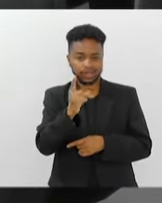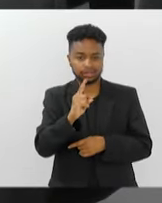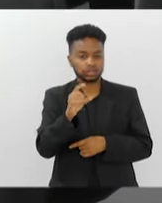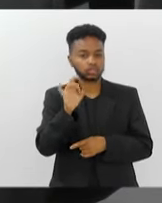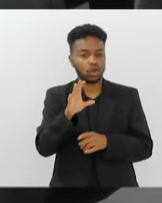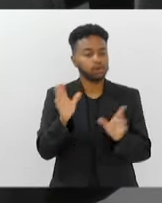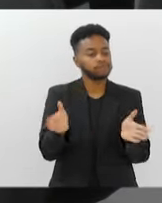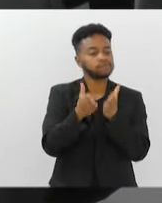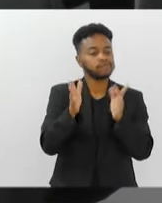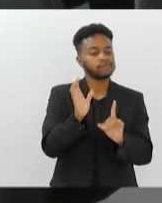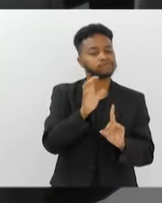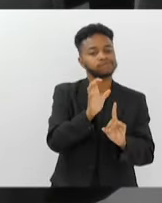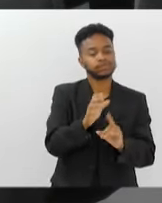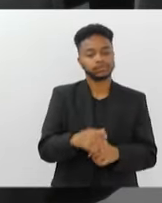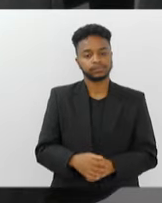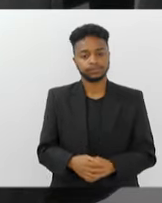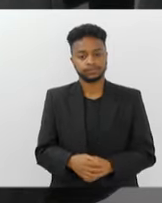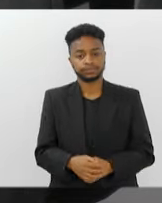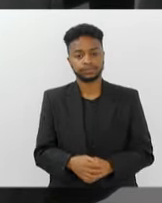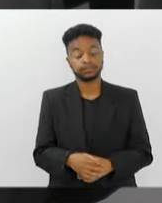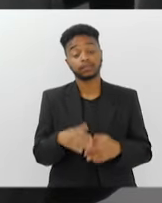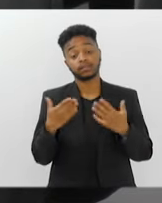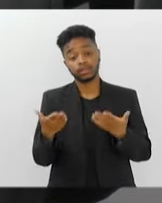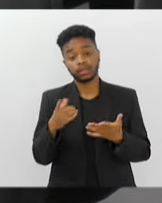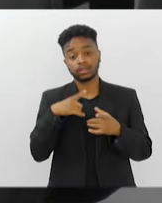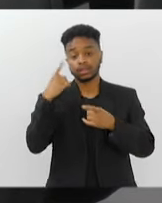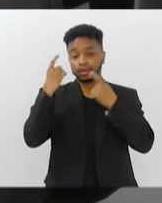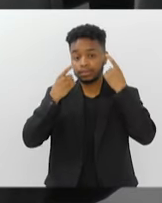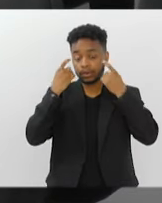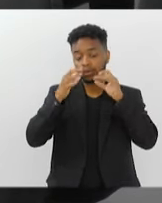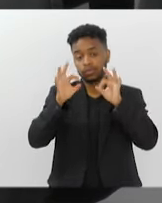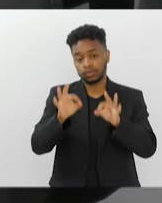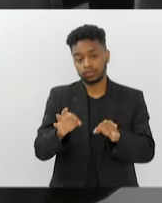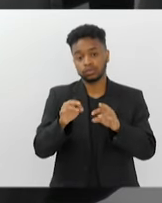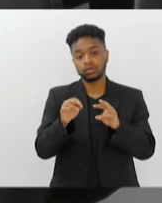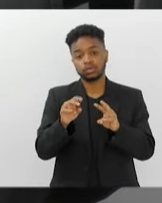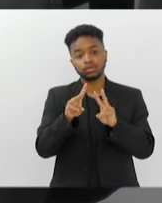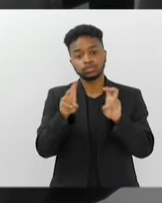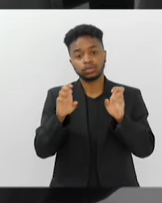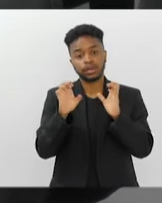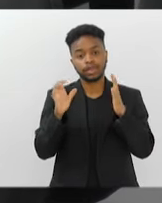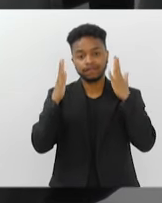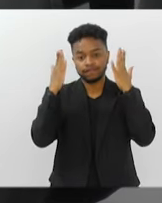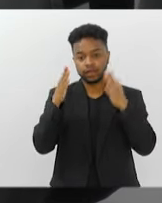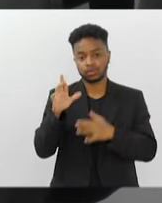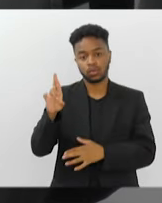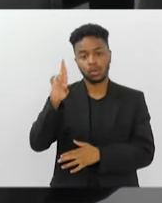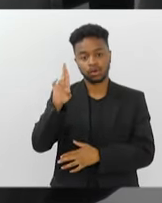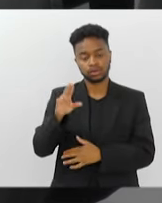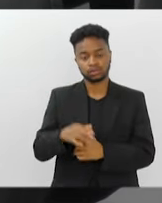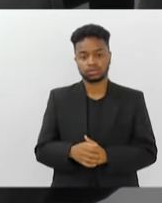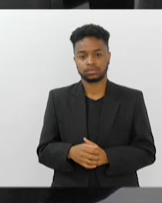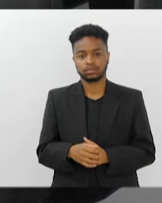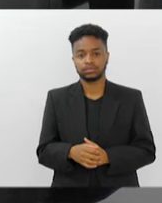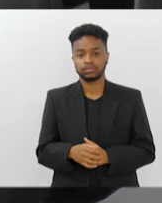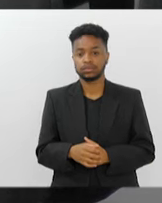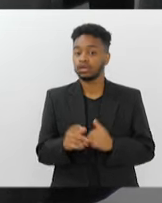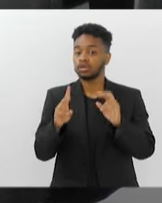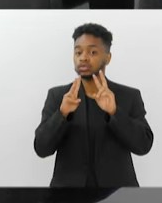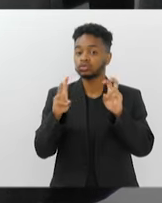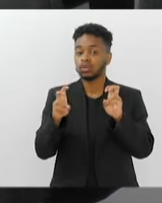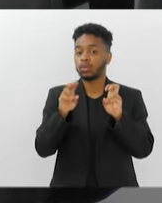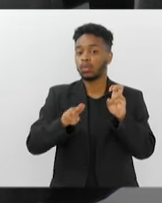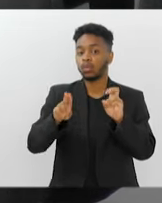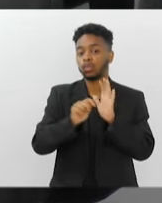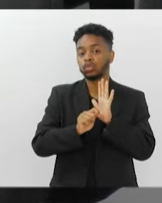estimulados e há uma preocupação muito grande com esse eh com esse esse evento do rocking Hills com relação ao consumo de